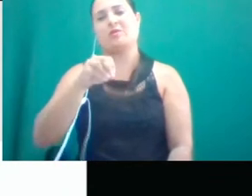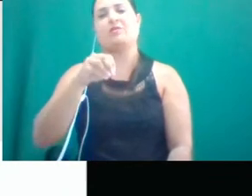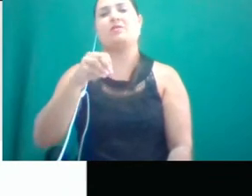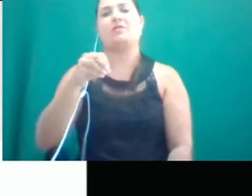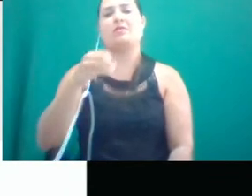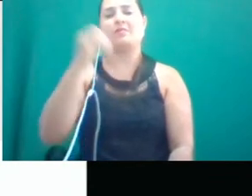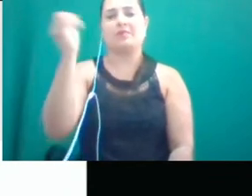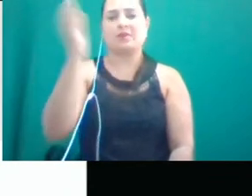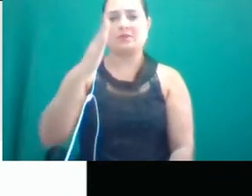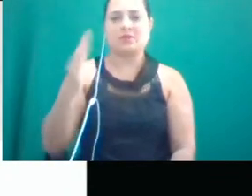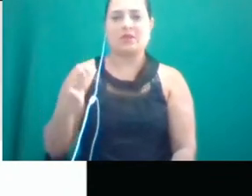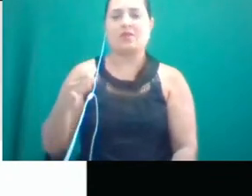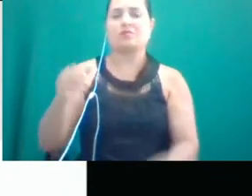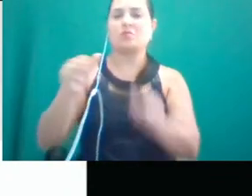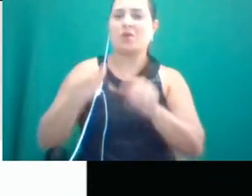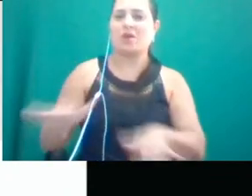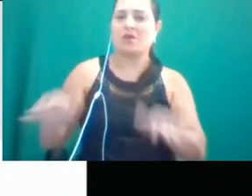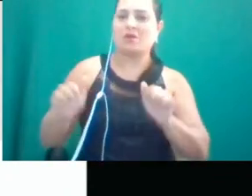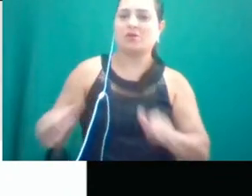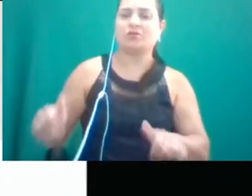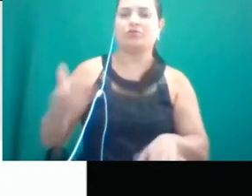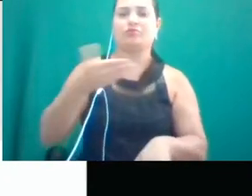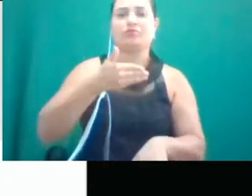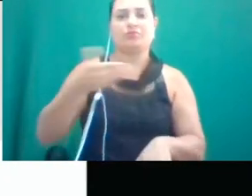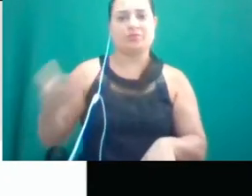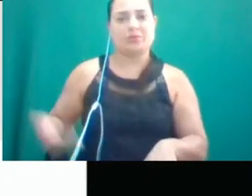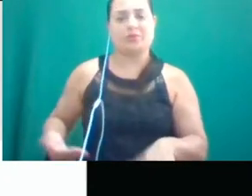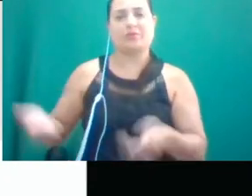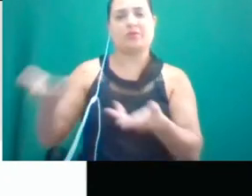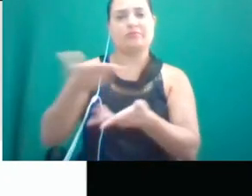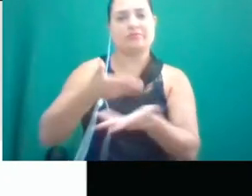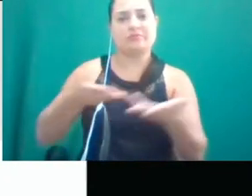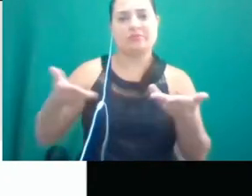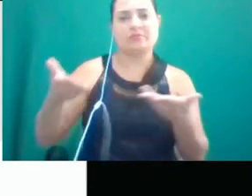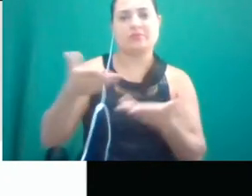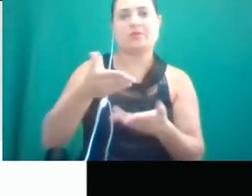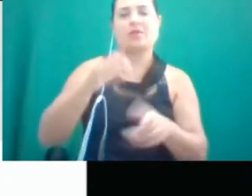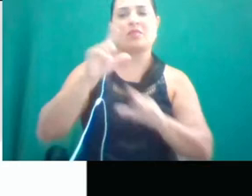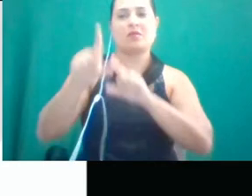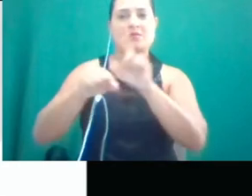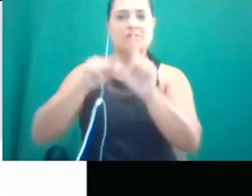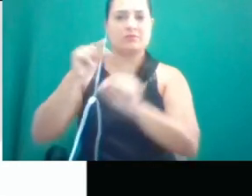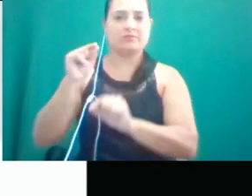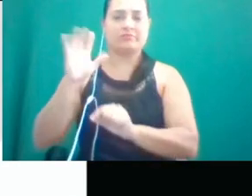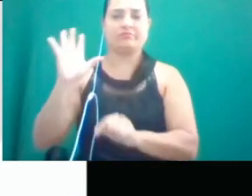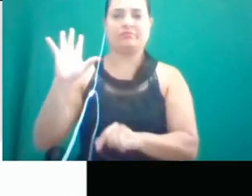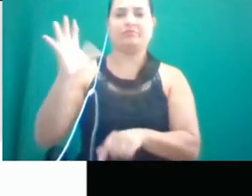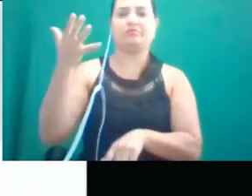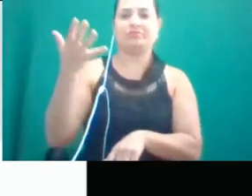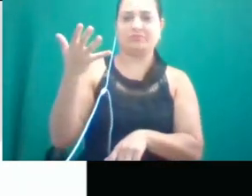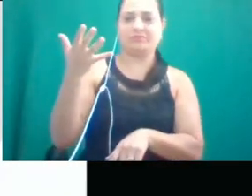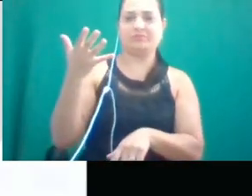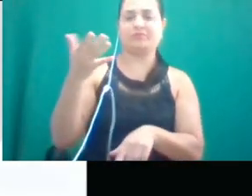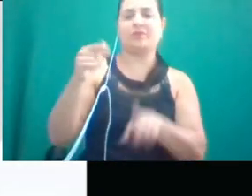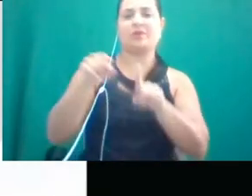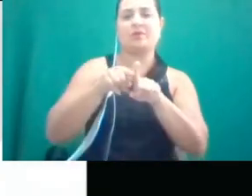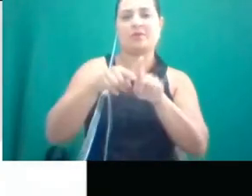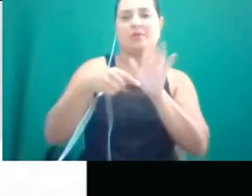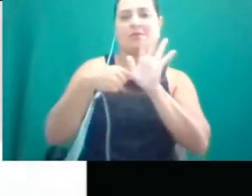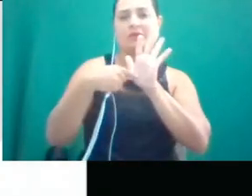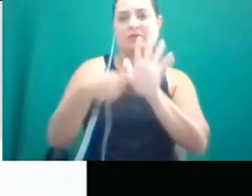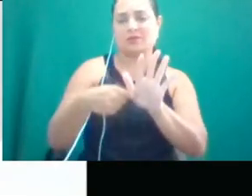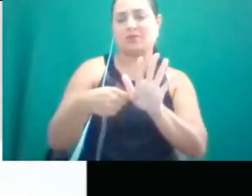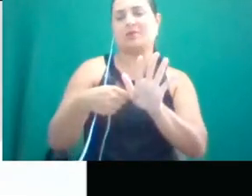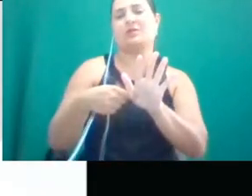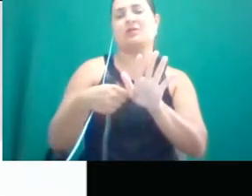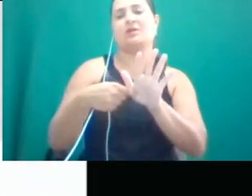meu dever, honrar os ensinamentos que recebi, a confiança dos meus concidadãos e fazer o que